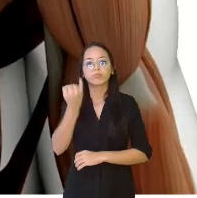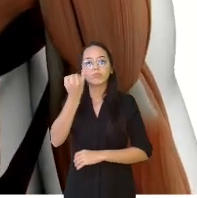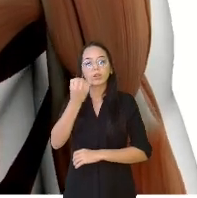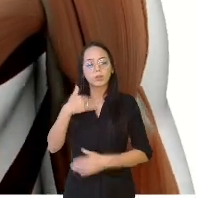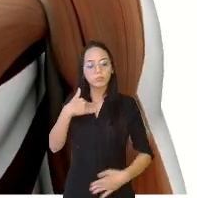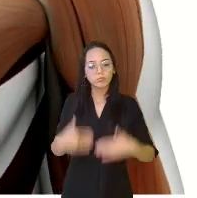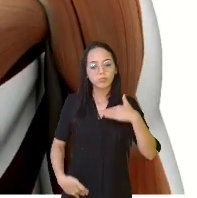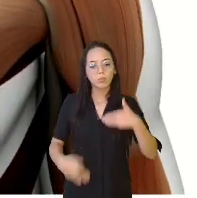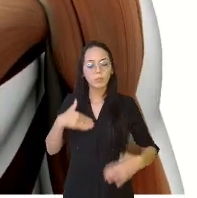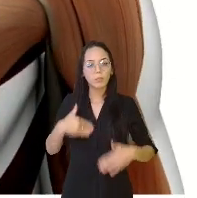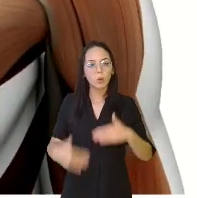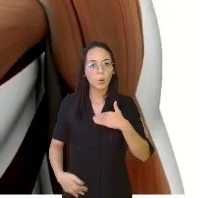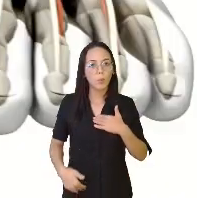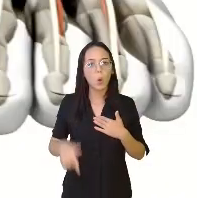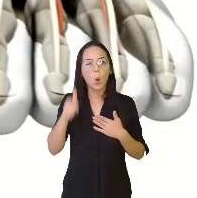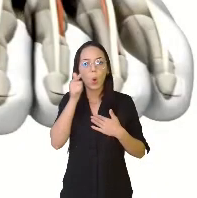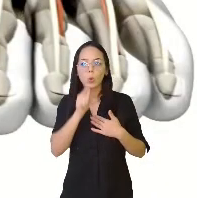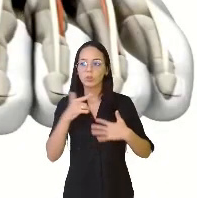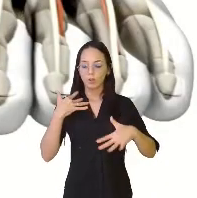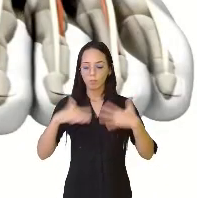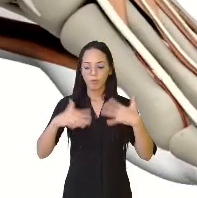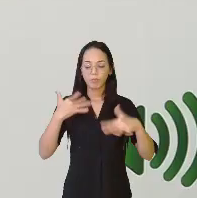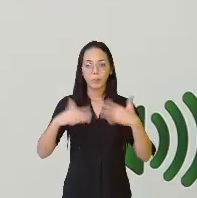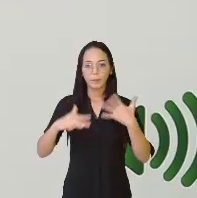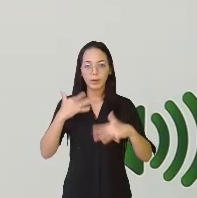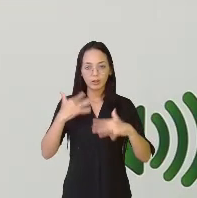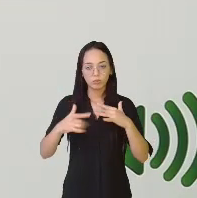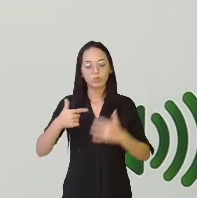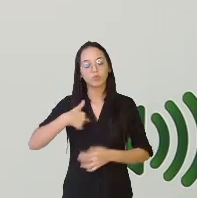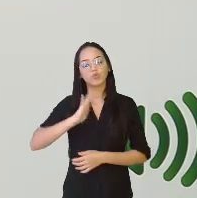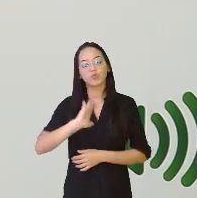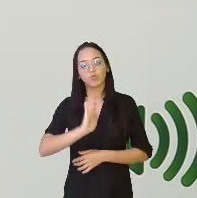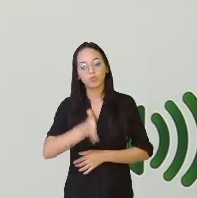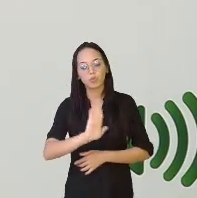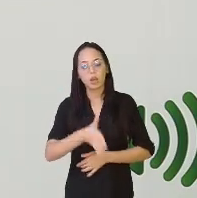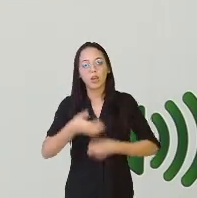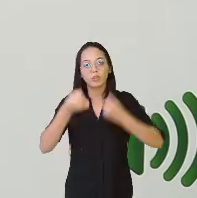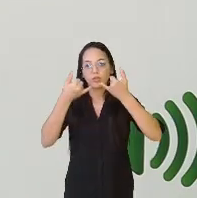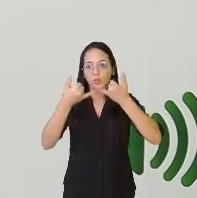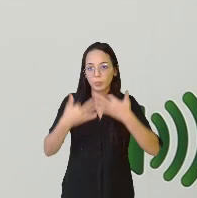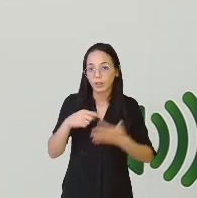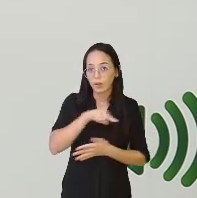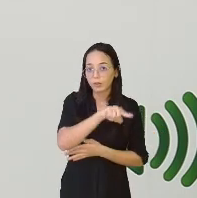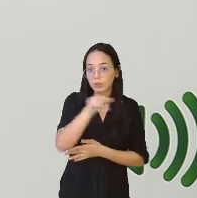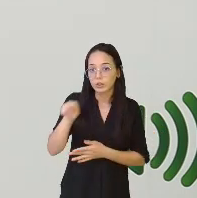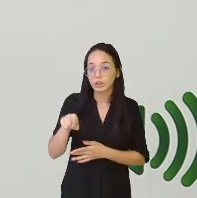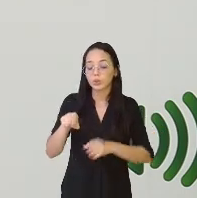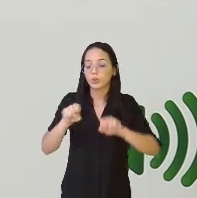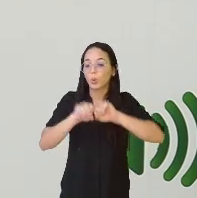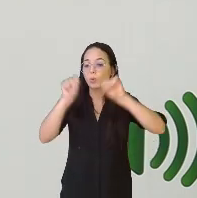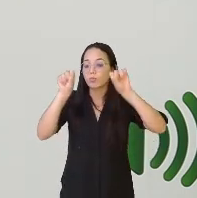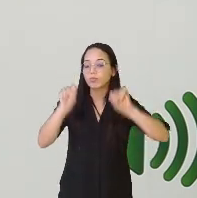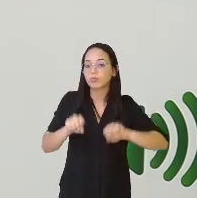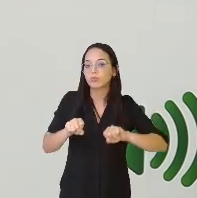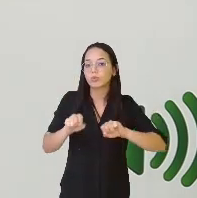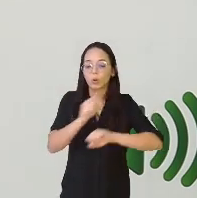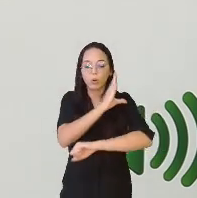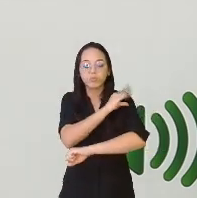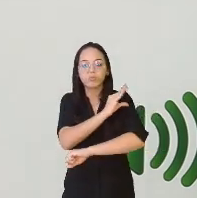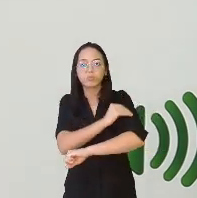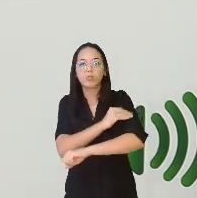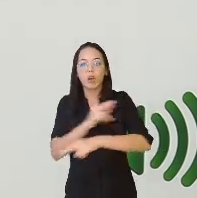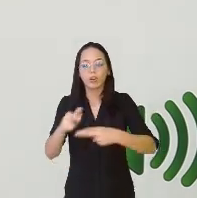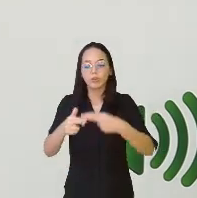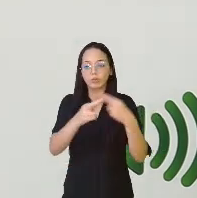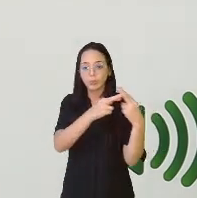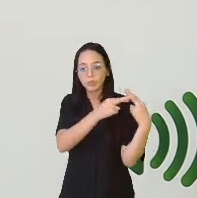nosso corpo consiga se movimentar. Como eu já tinha falado para vocês, Os músculos são responsáveis pelo movimento